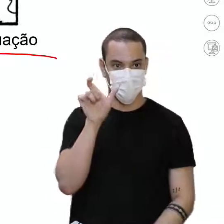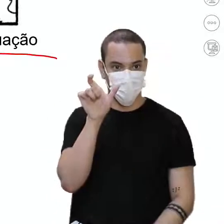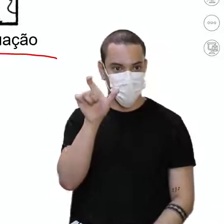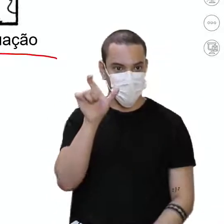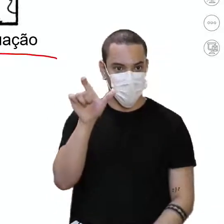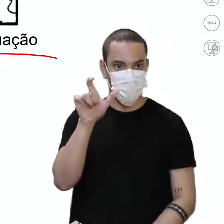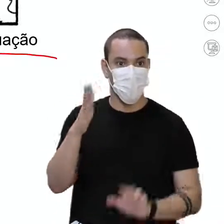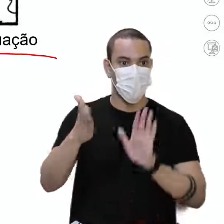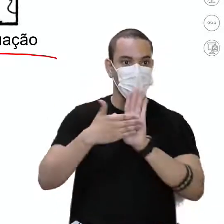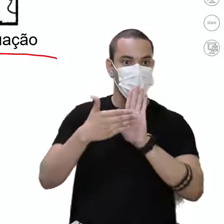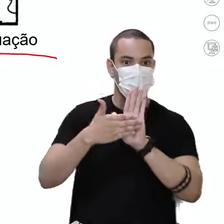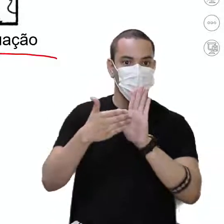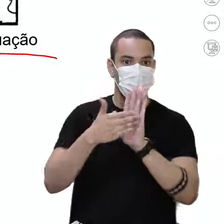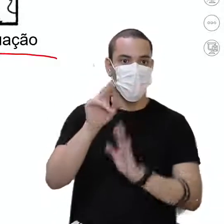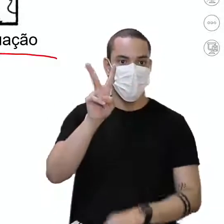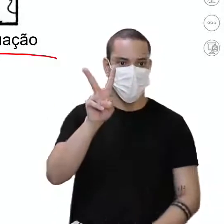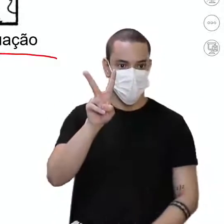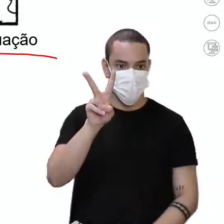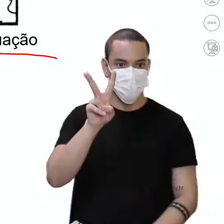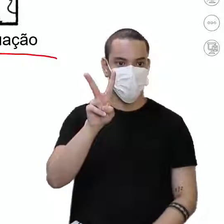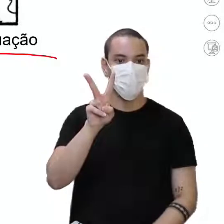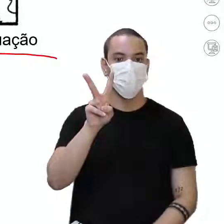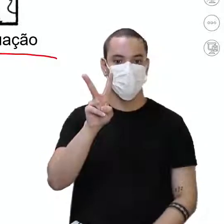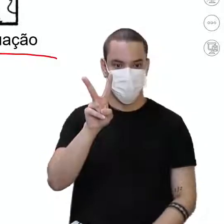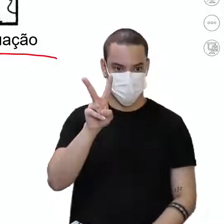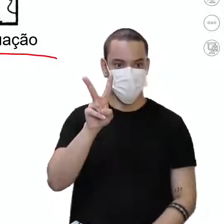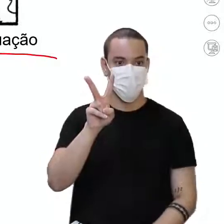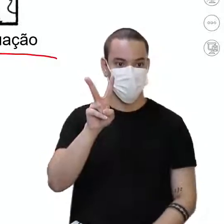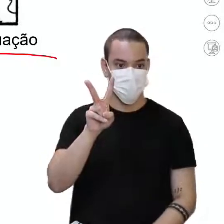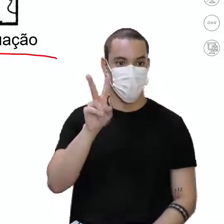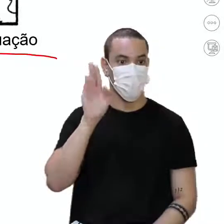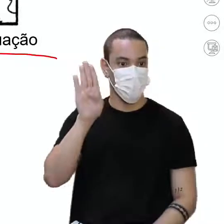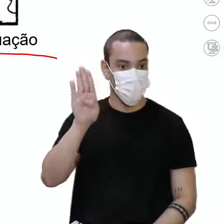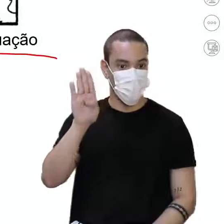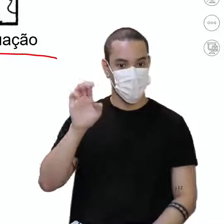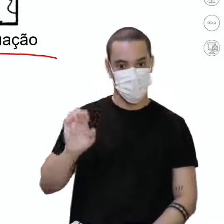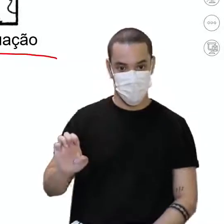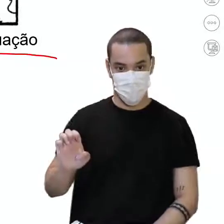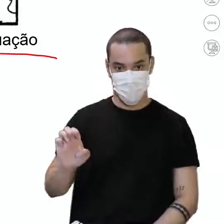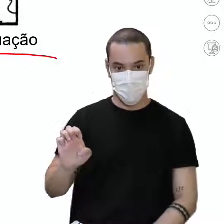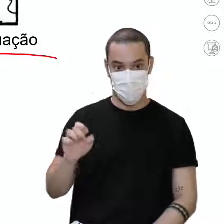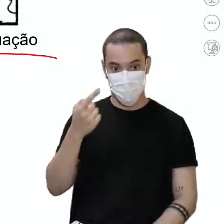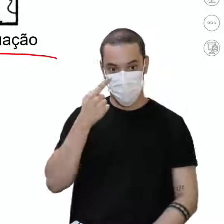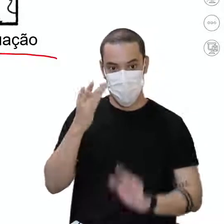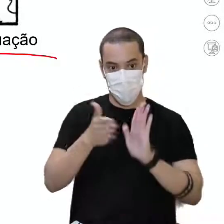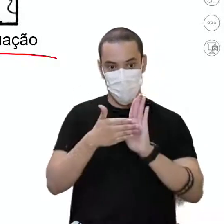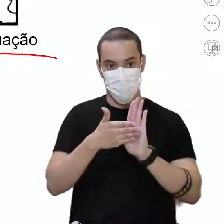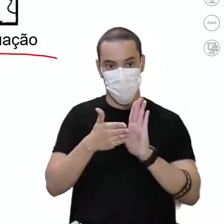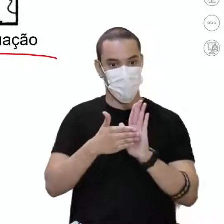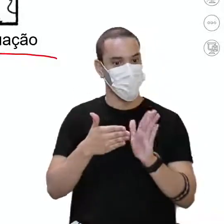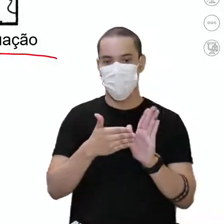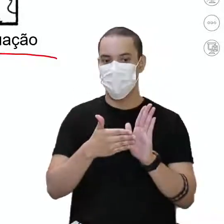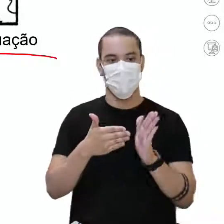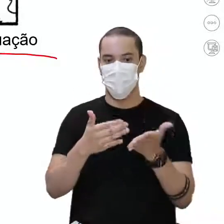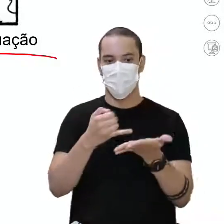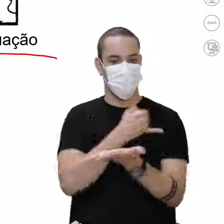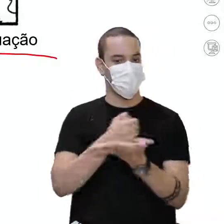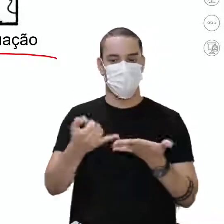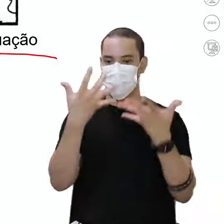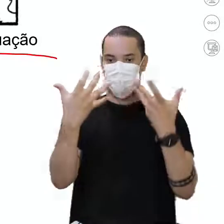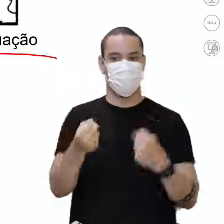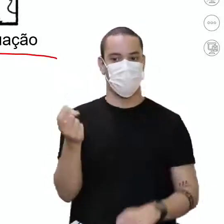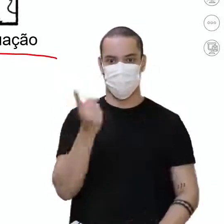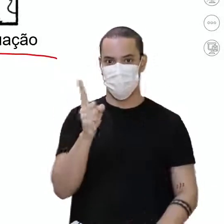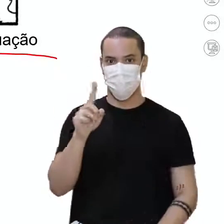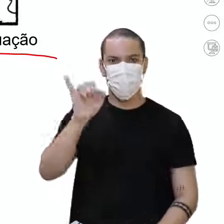palavra proposta duas vezes aqui, na letra B e na letra E. Na letra E, você vê que a proposta inicial do urso foi recusada. E na